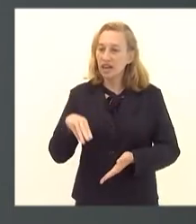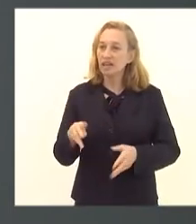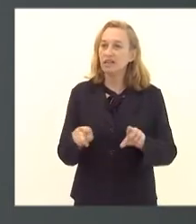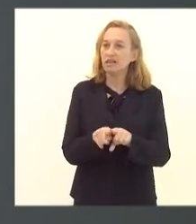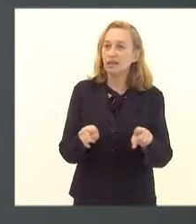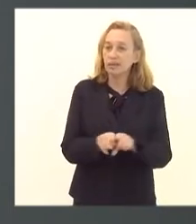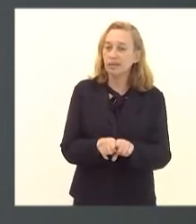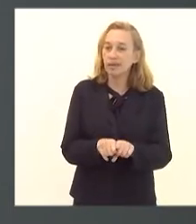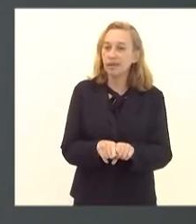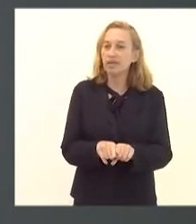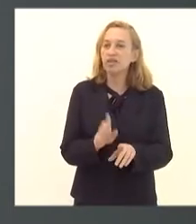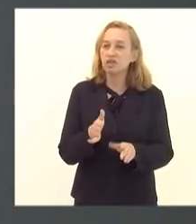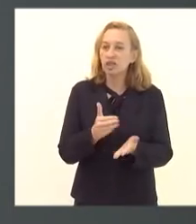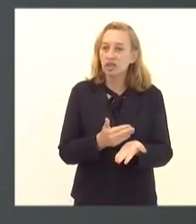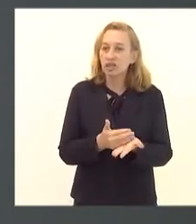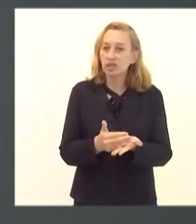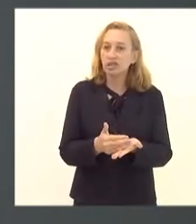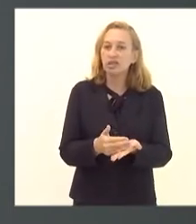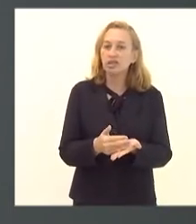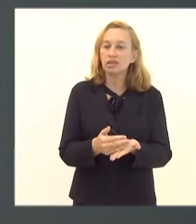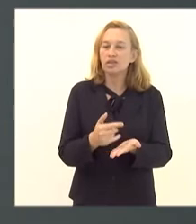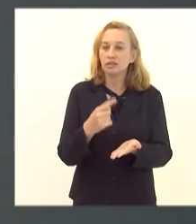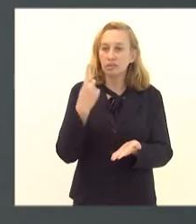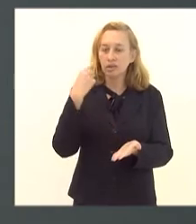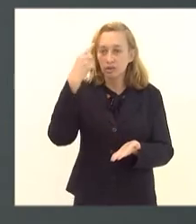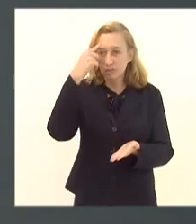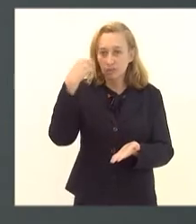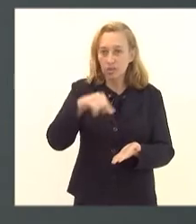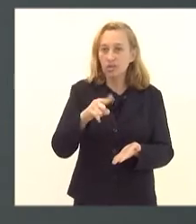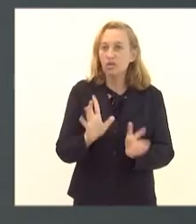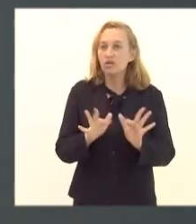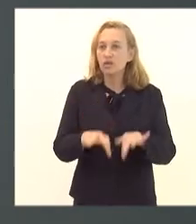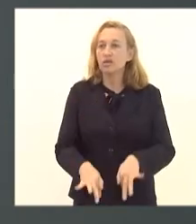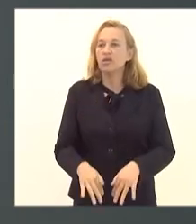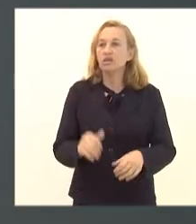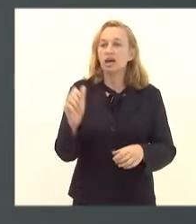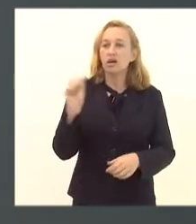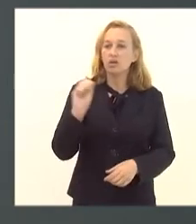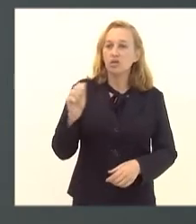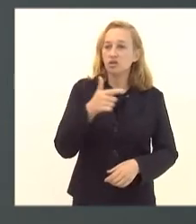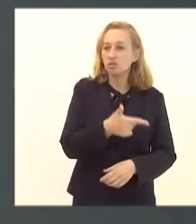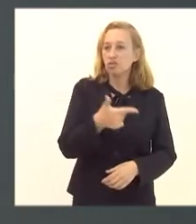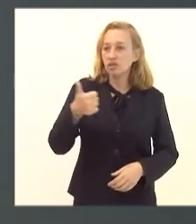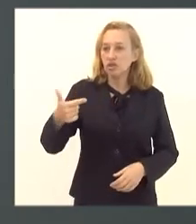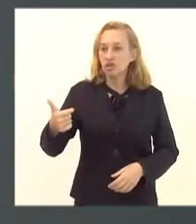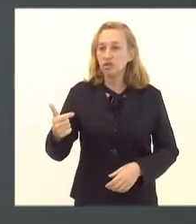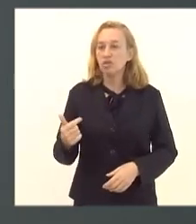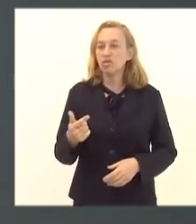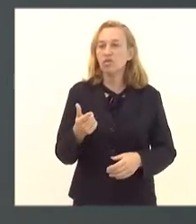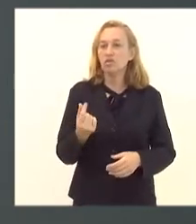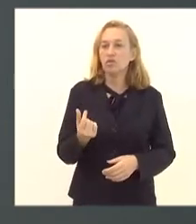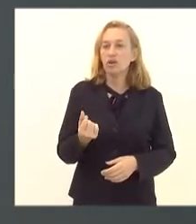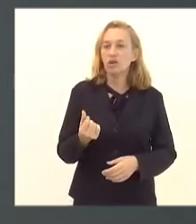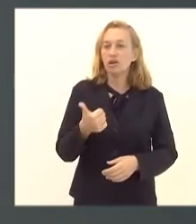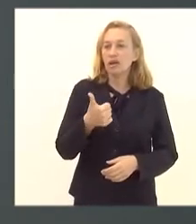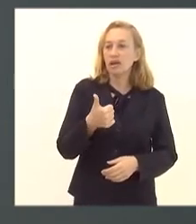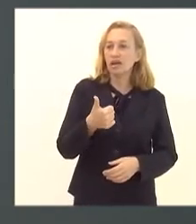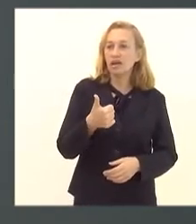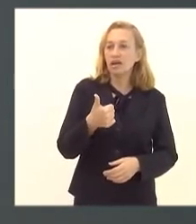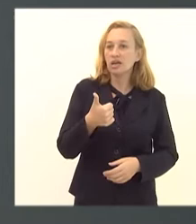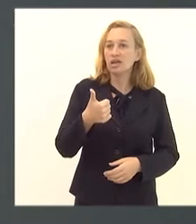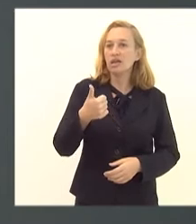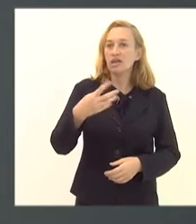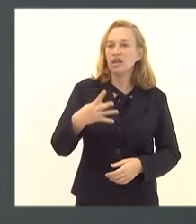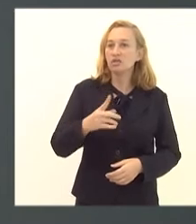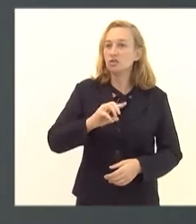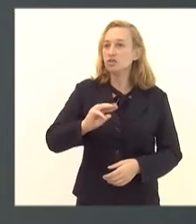deu ordem de início e a previsão de término é em agosto de 2022. O valor dele está em aproximadamente